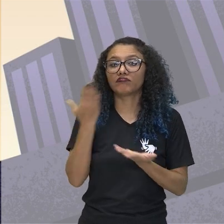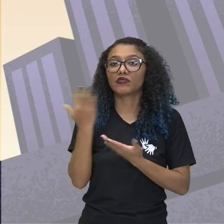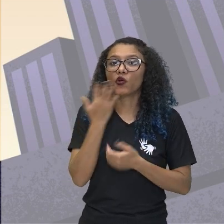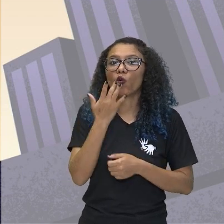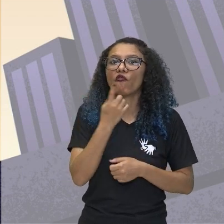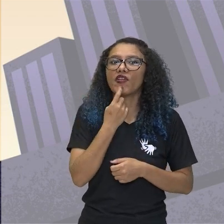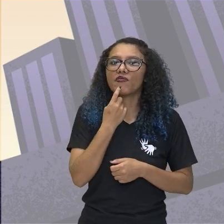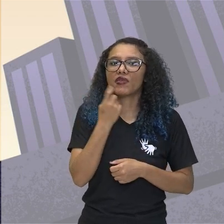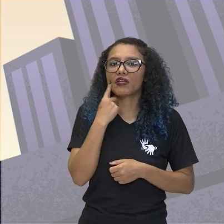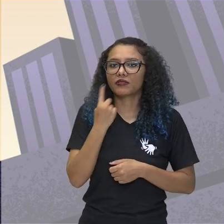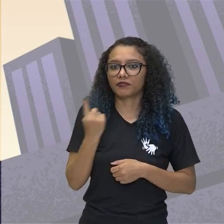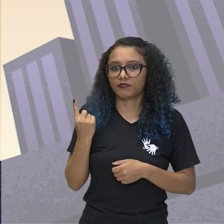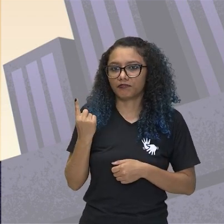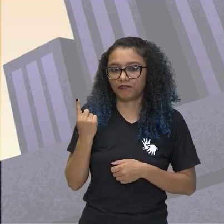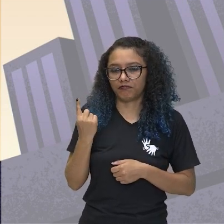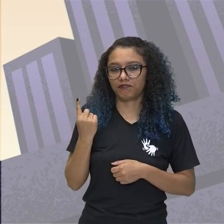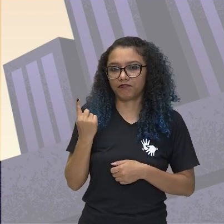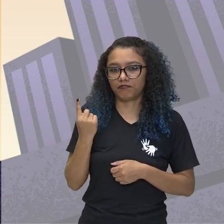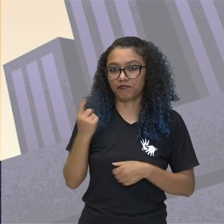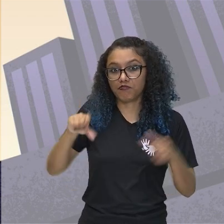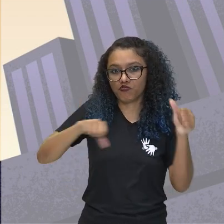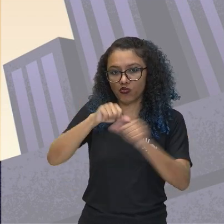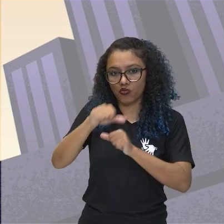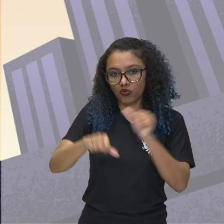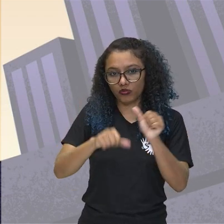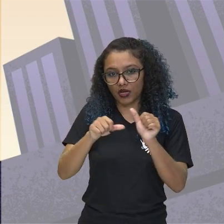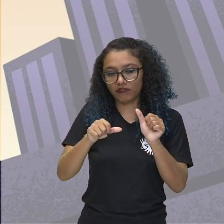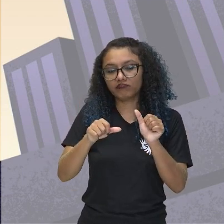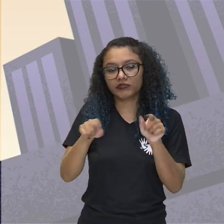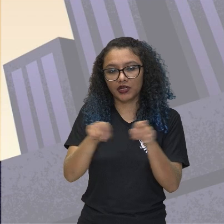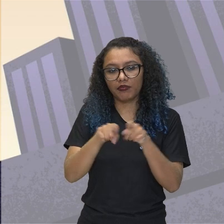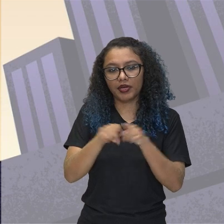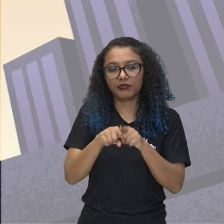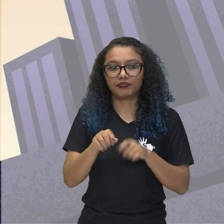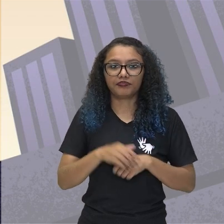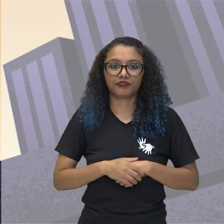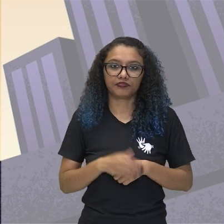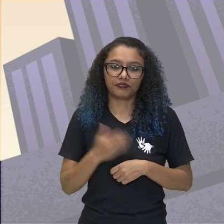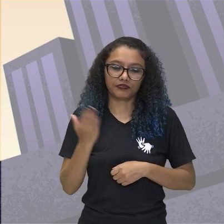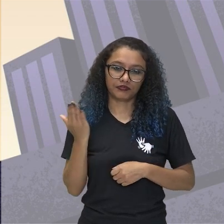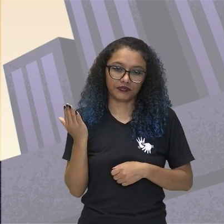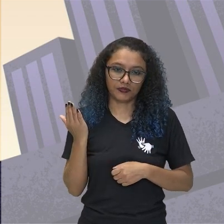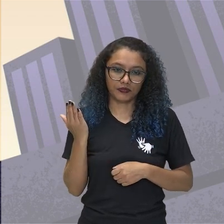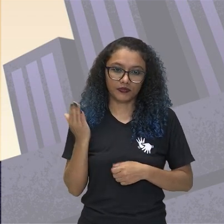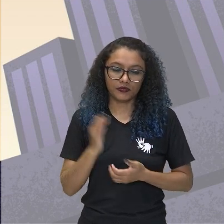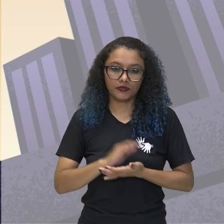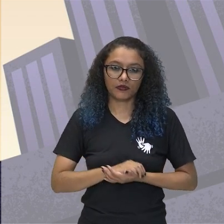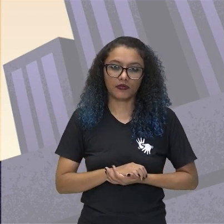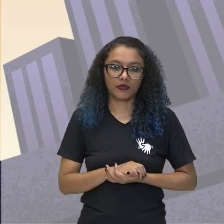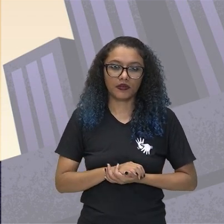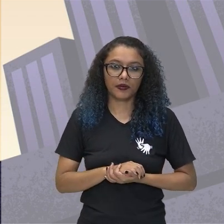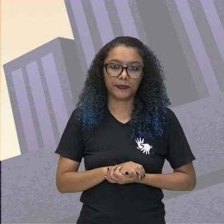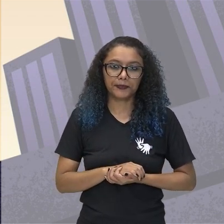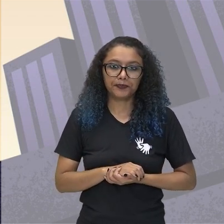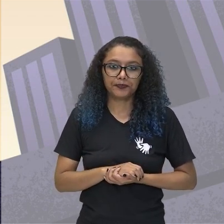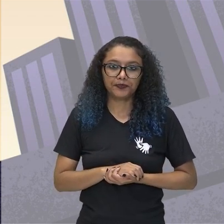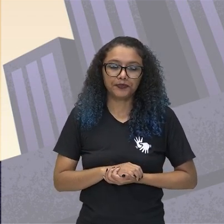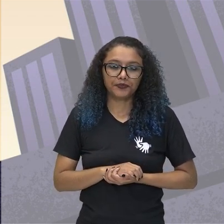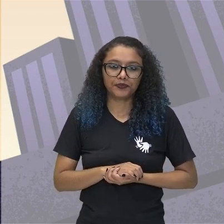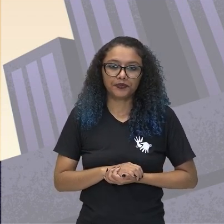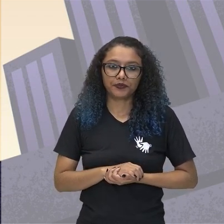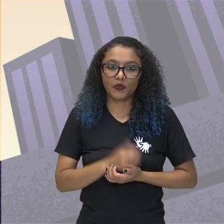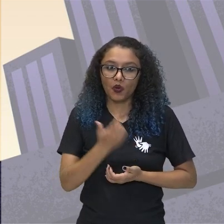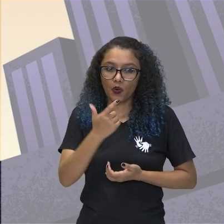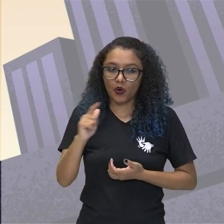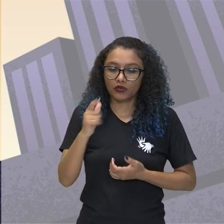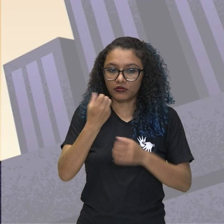tenho alguém. Repitam comigo. Alguém. No português eu tenho